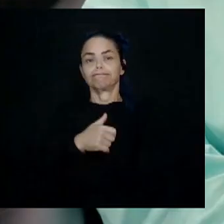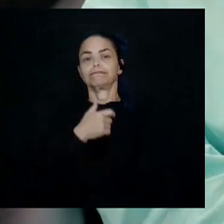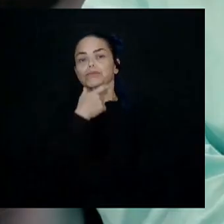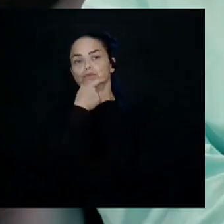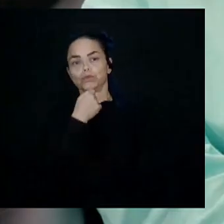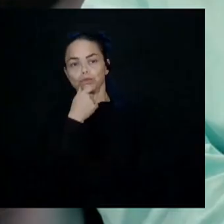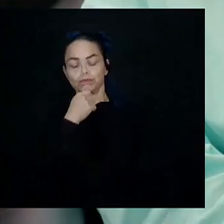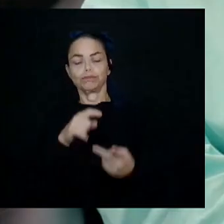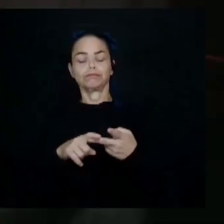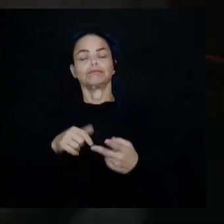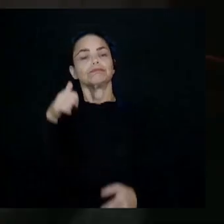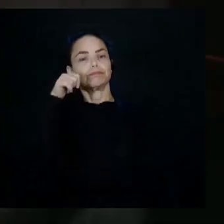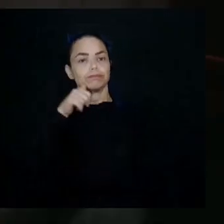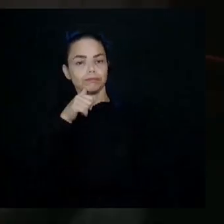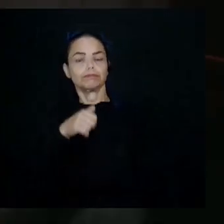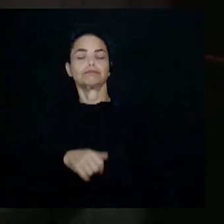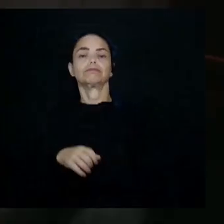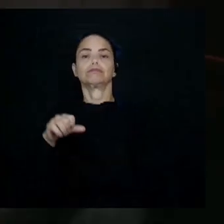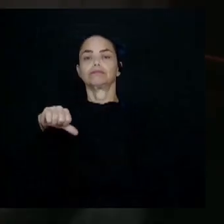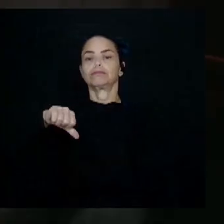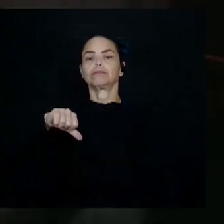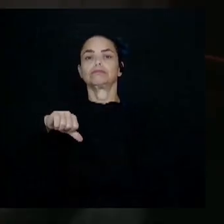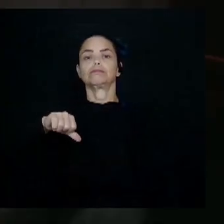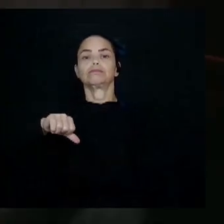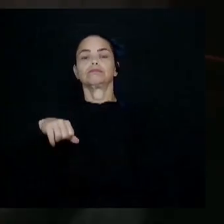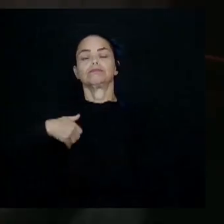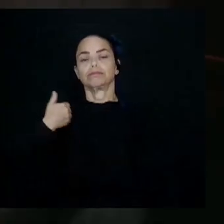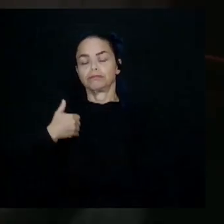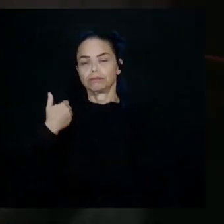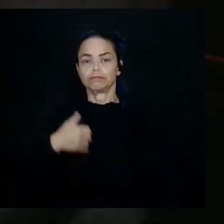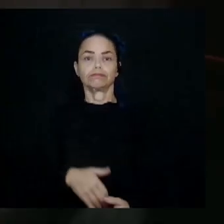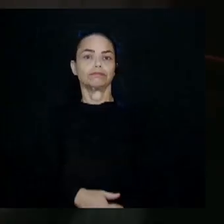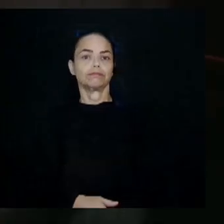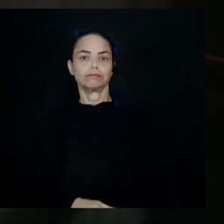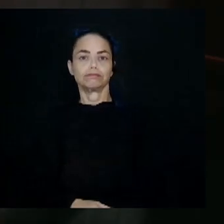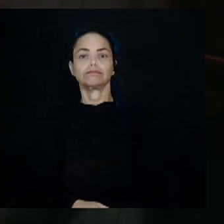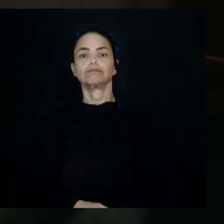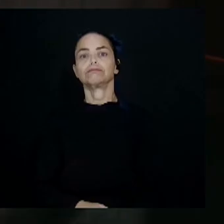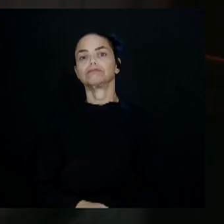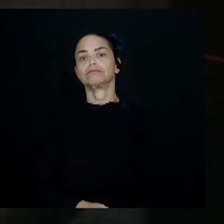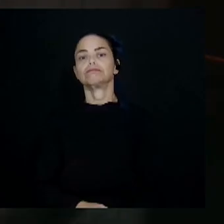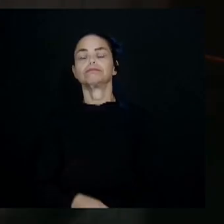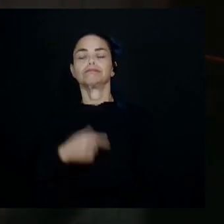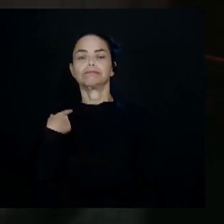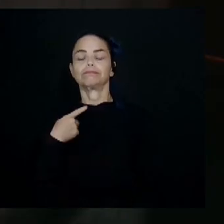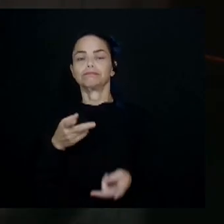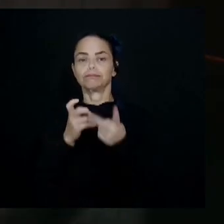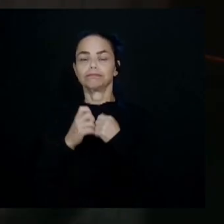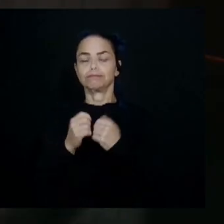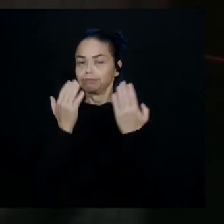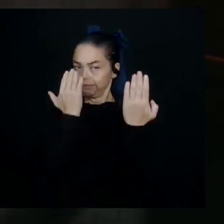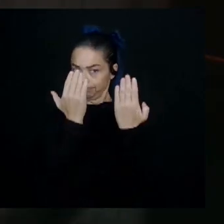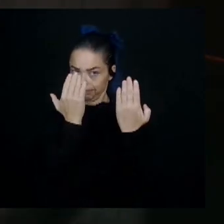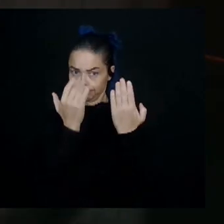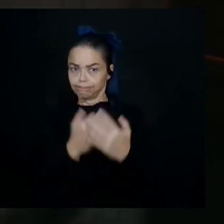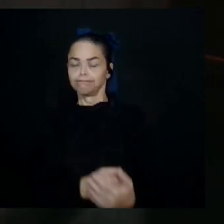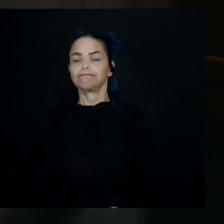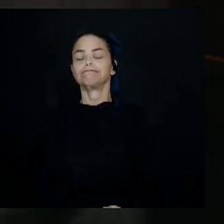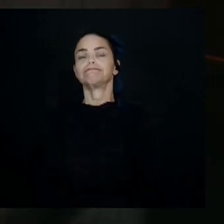9 anos. Perfeito, doutora. Agora, vamos lá, do ponto de vista psicológico, né,